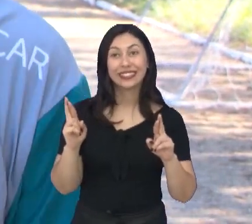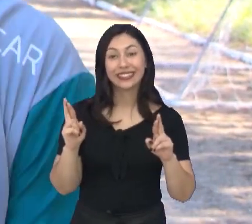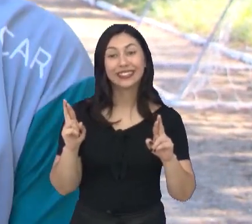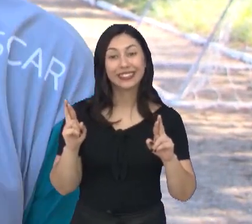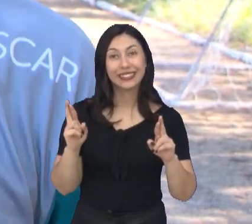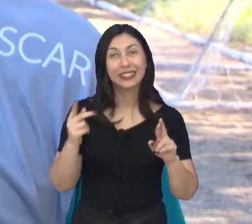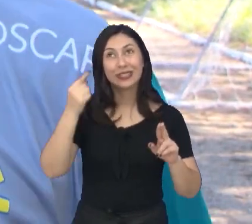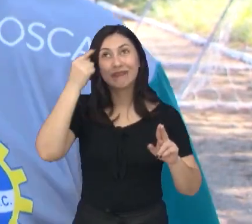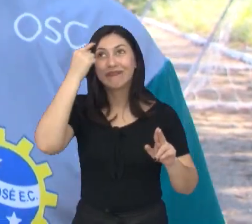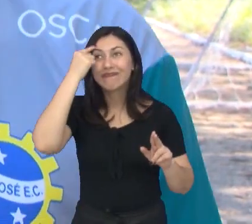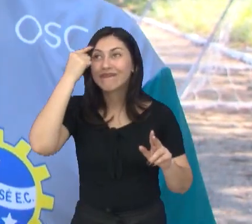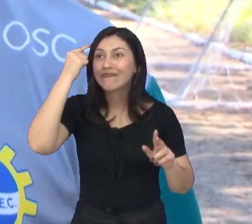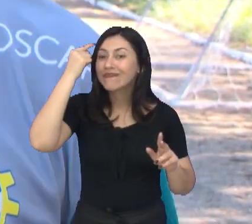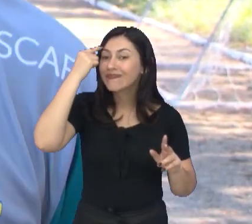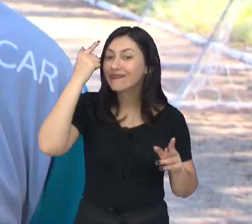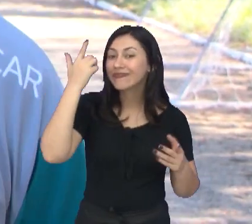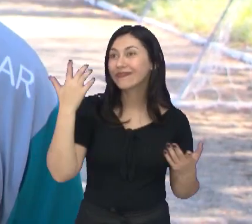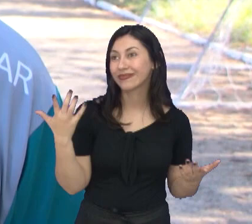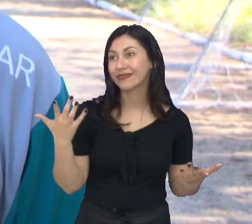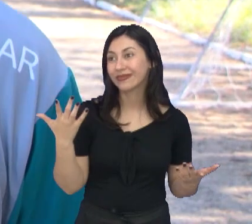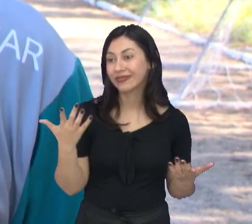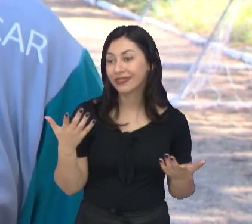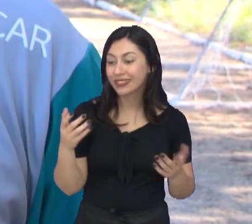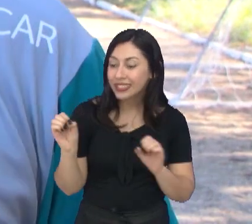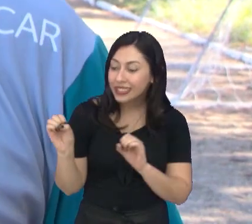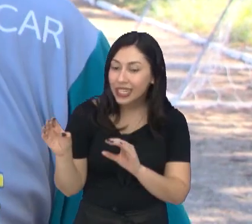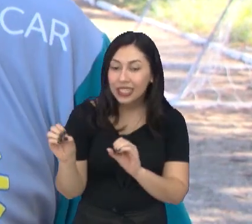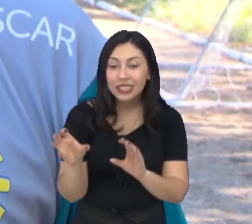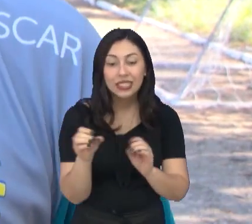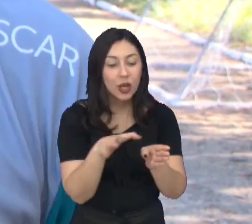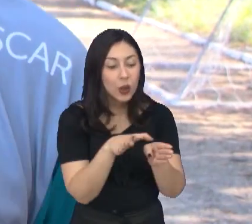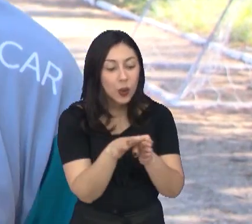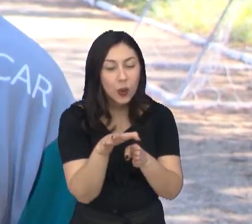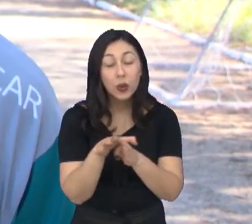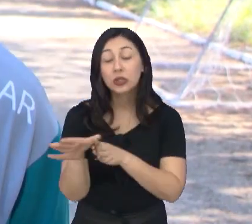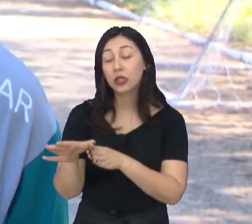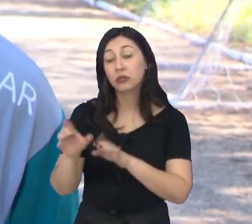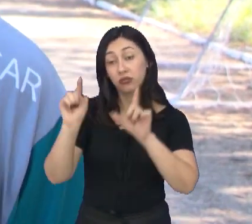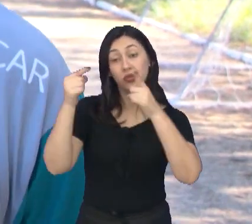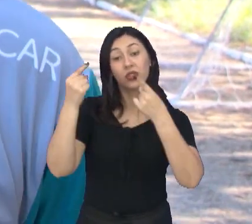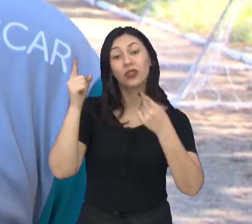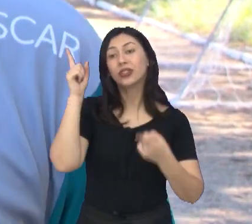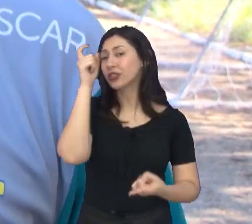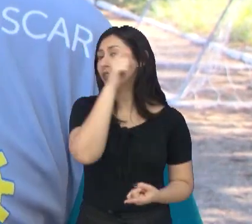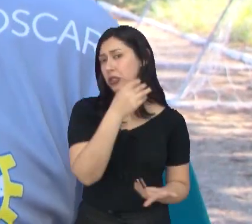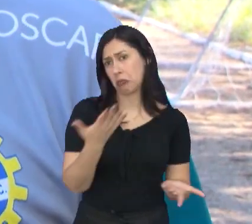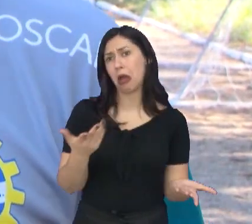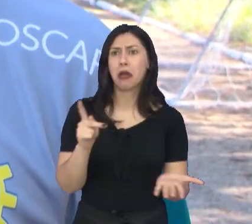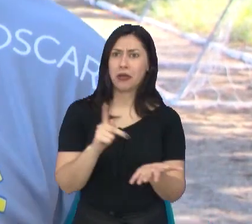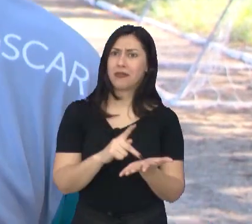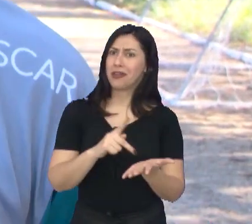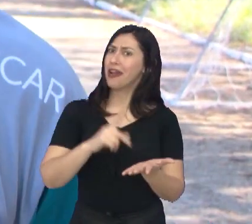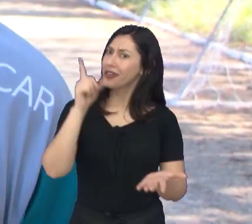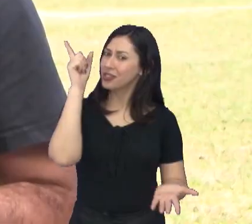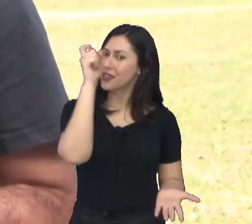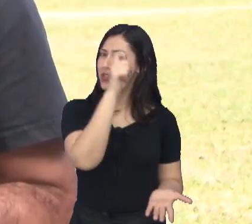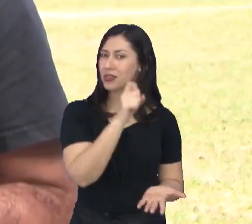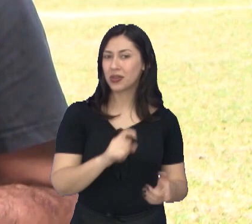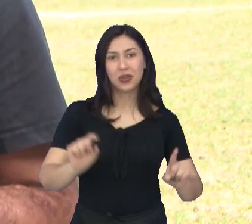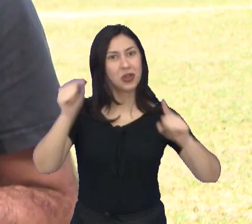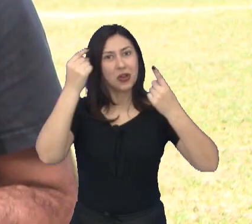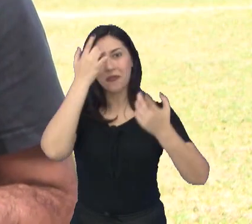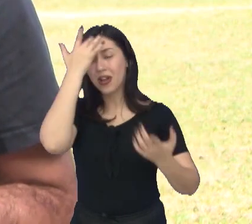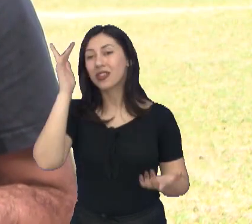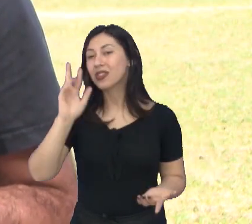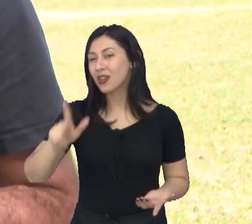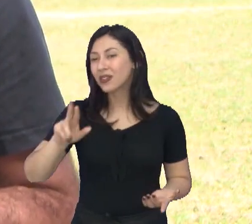fica pensamento, passa para os atletas, né, a questão de ser difícil, mas é difícil mesmo, né? Não tem jogo fácil. Agora